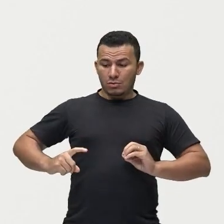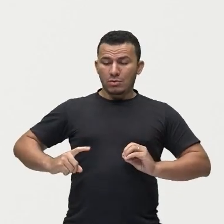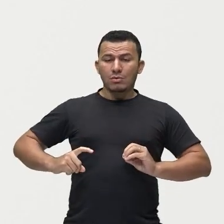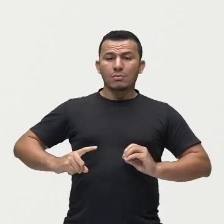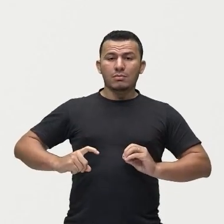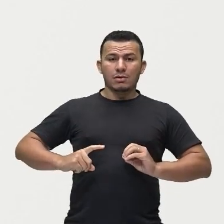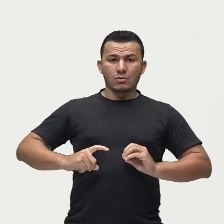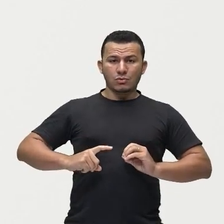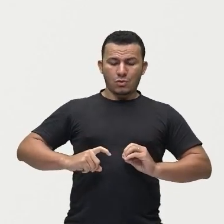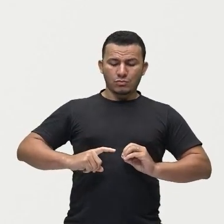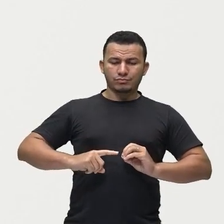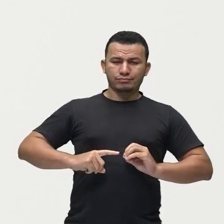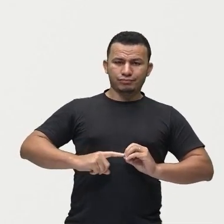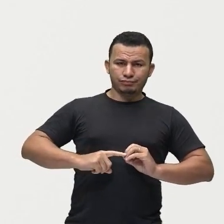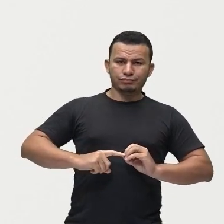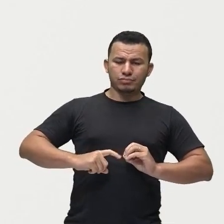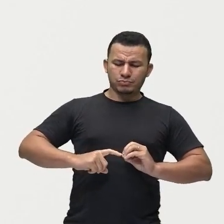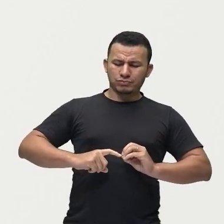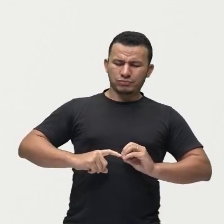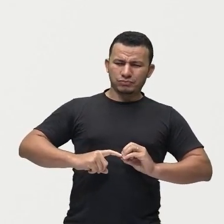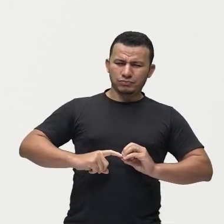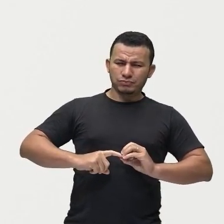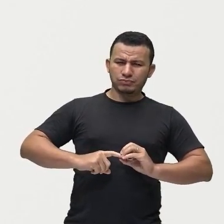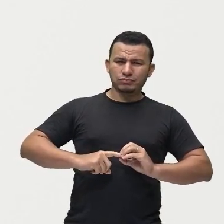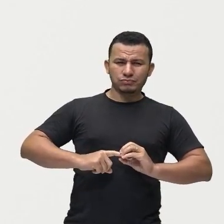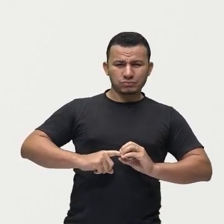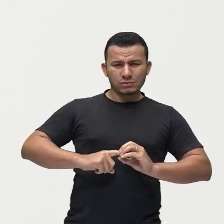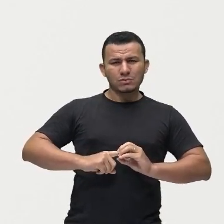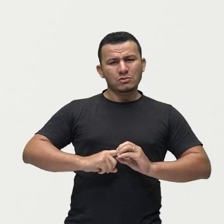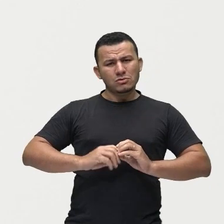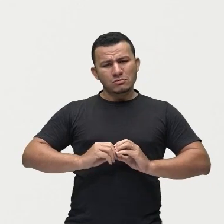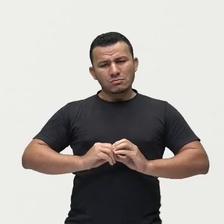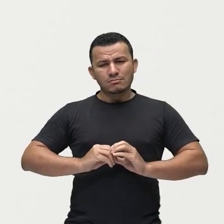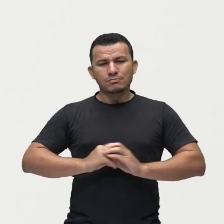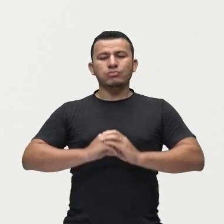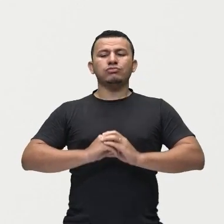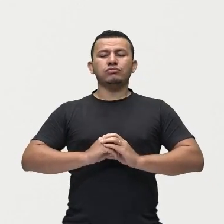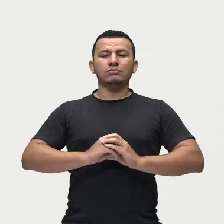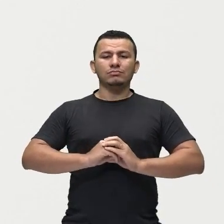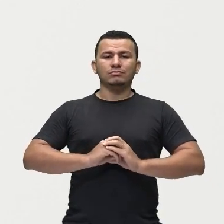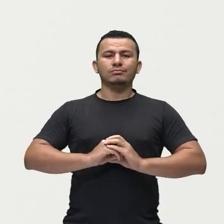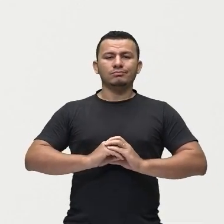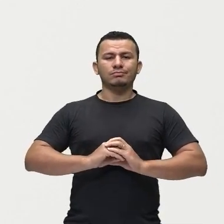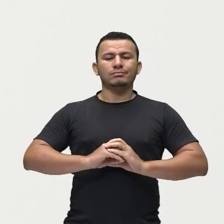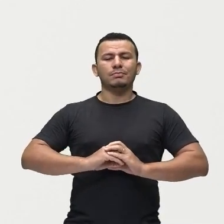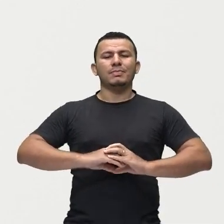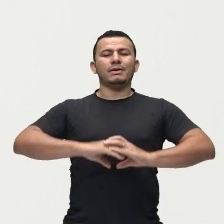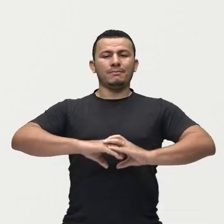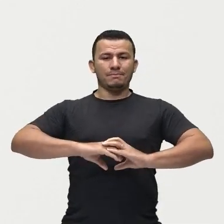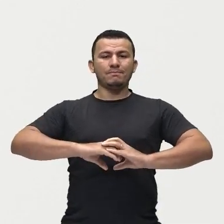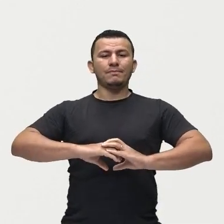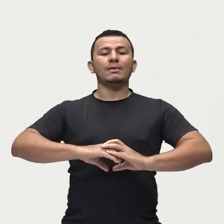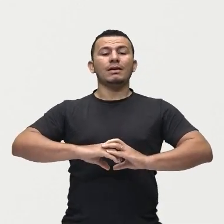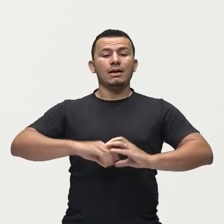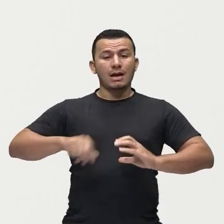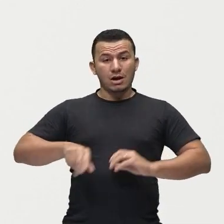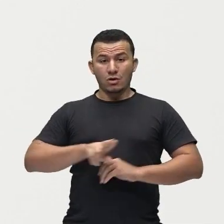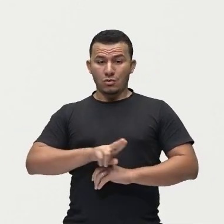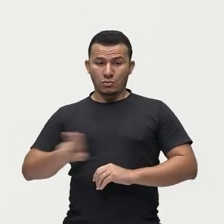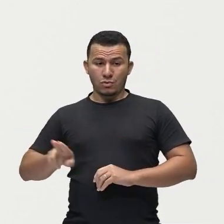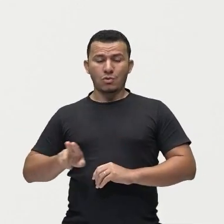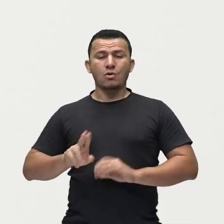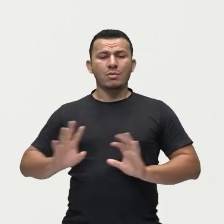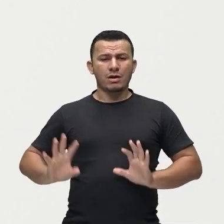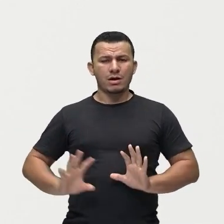espermatozoide penetra aí nessa barreira do óvulo, e aí acontece aqui, ó, fusão